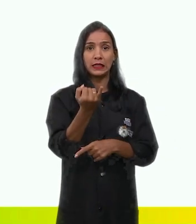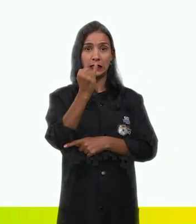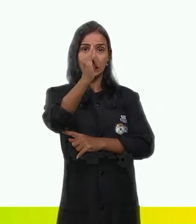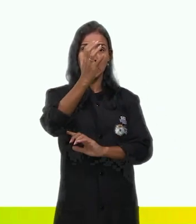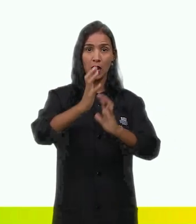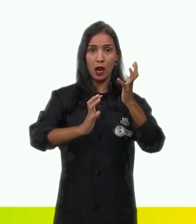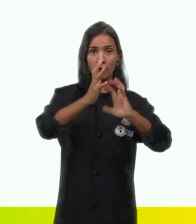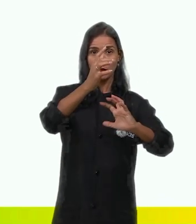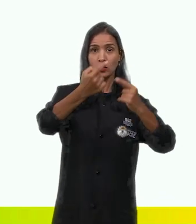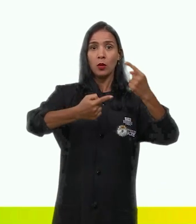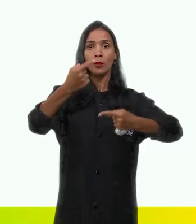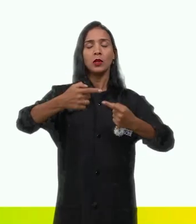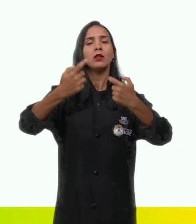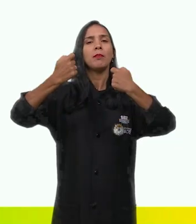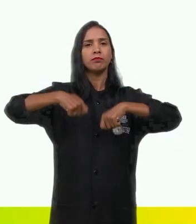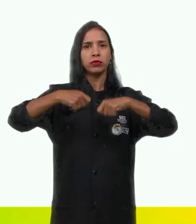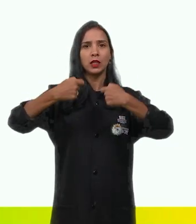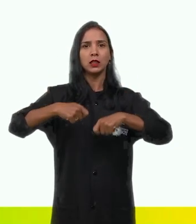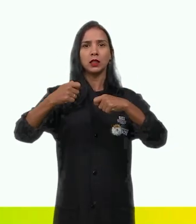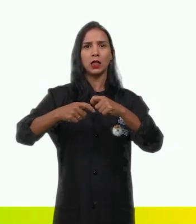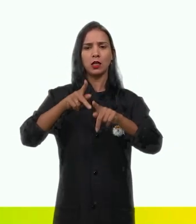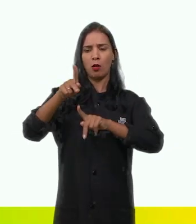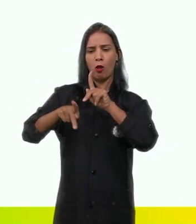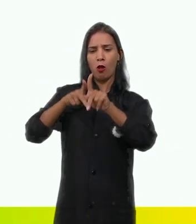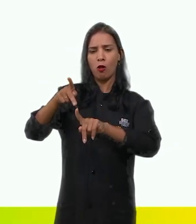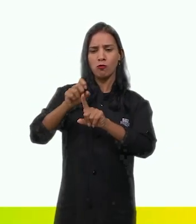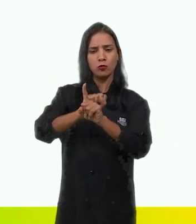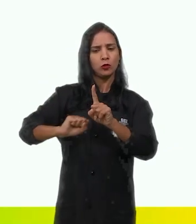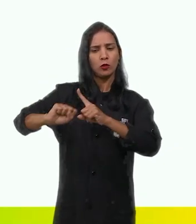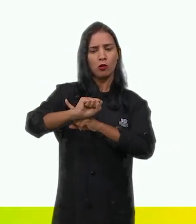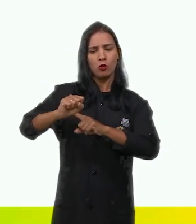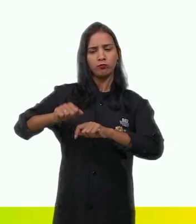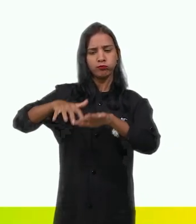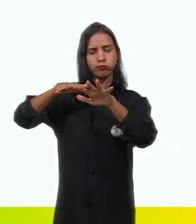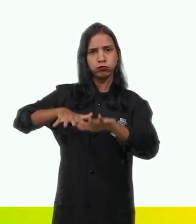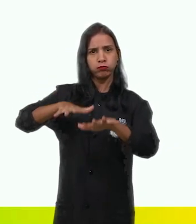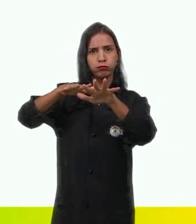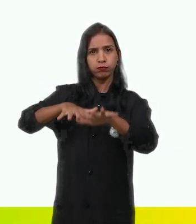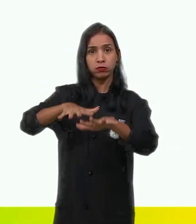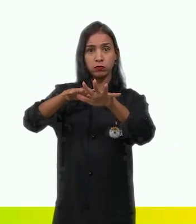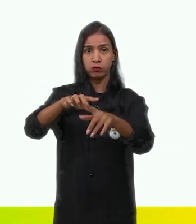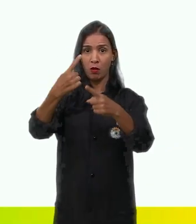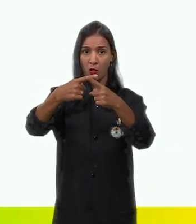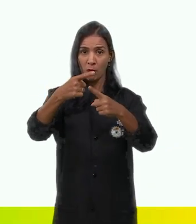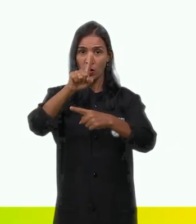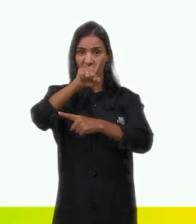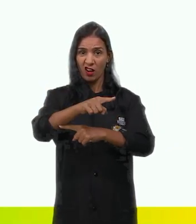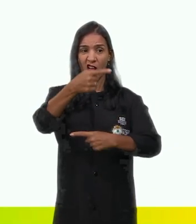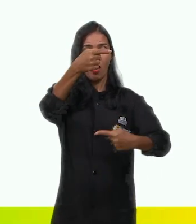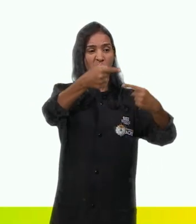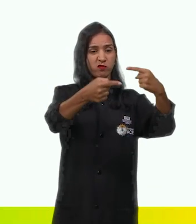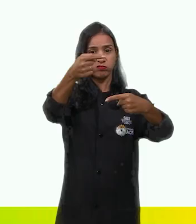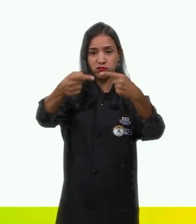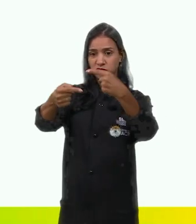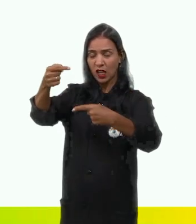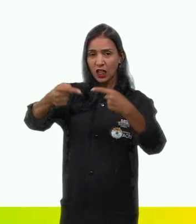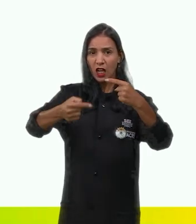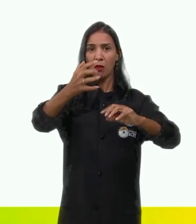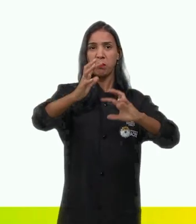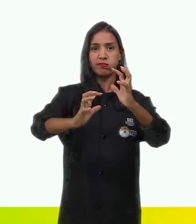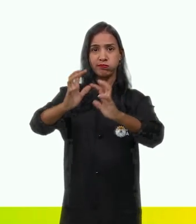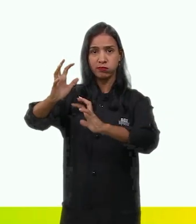mobilização popular. Porque envolve conflitos intensos, movimentos de massa e